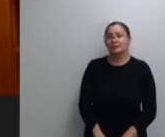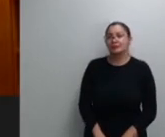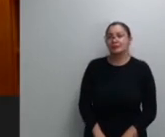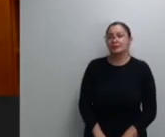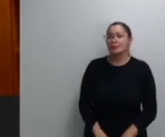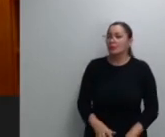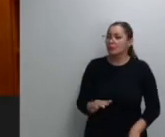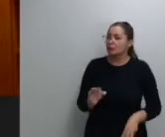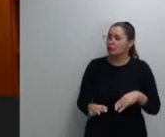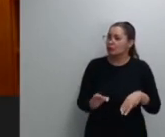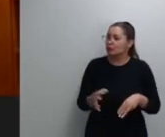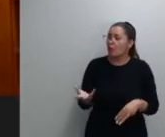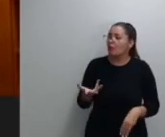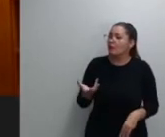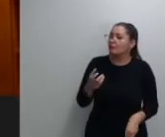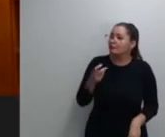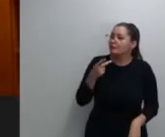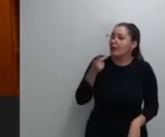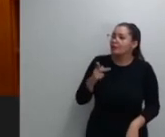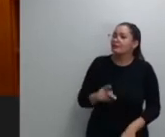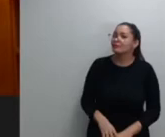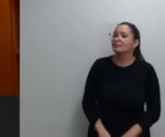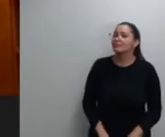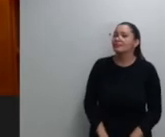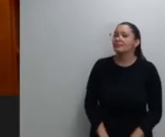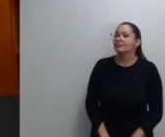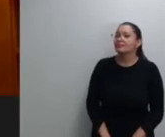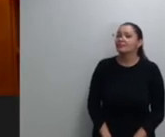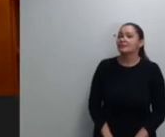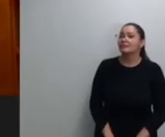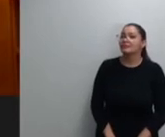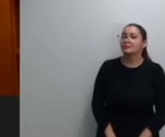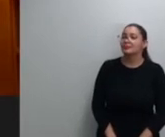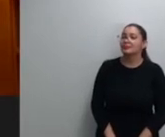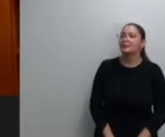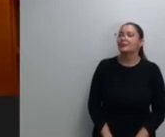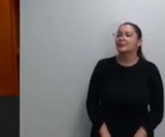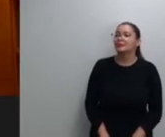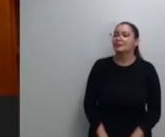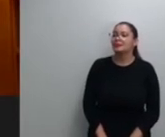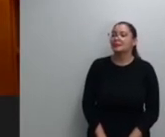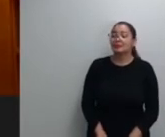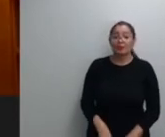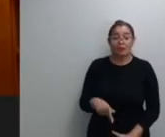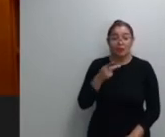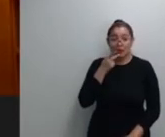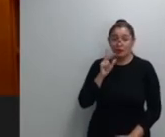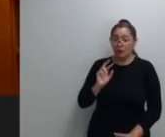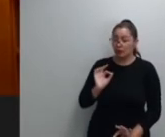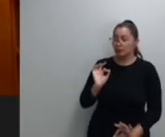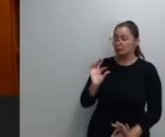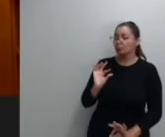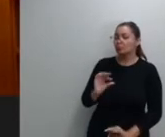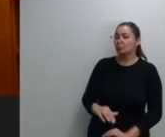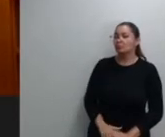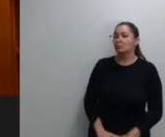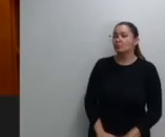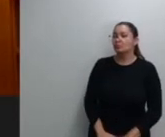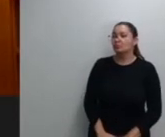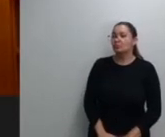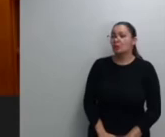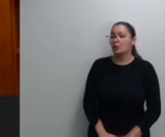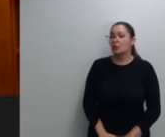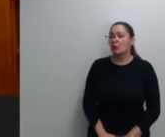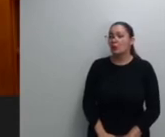pronunciar, é isso? Senhor presidente, é, eu gostaria de me pronunciar, embora não tenha destacado, se nenhum colega mais na